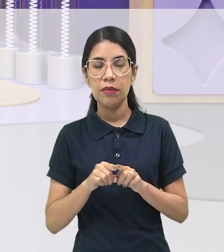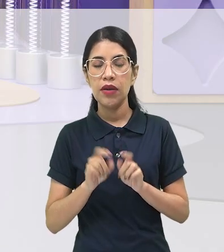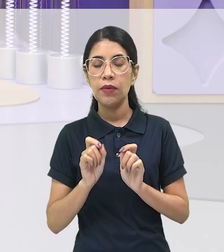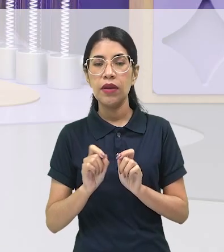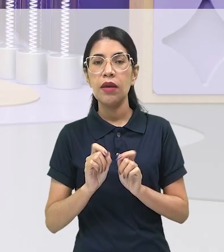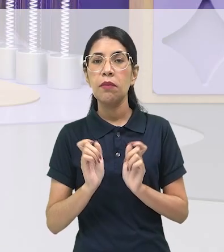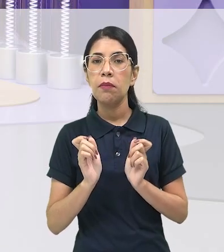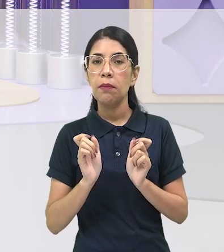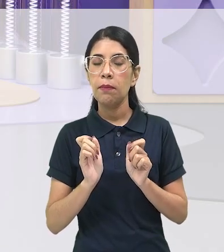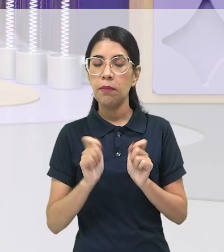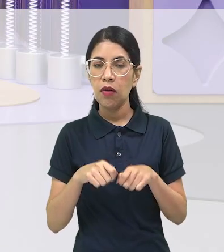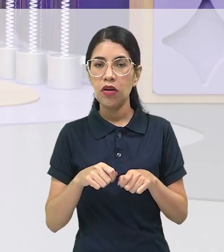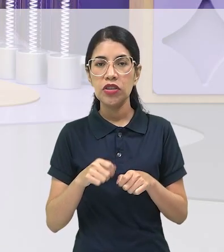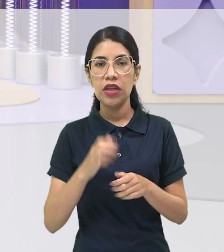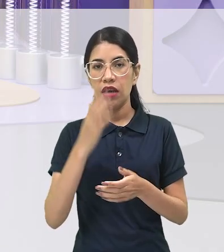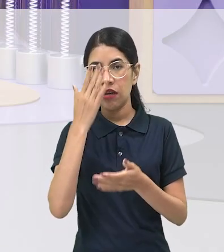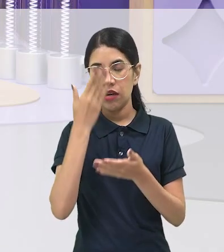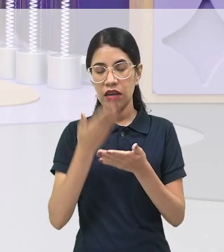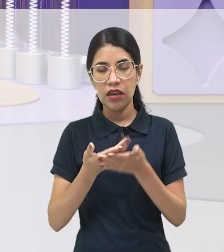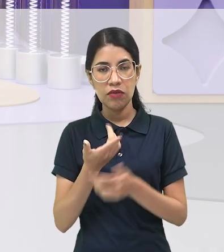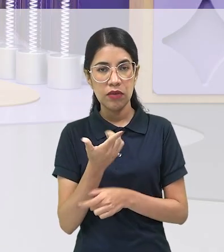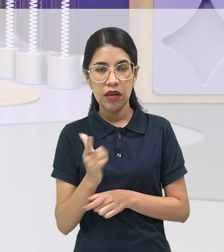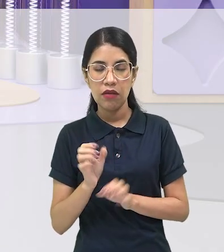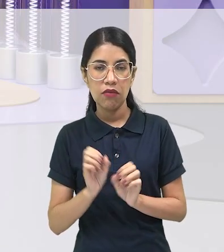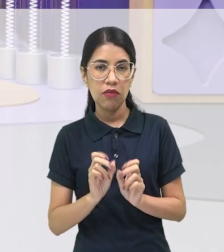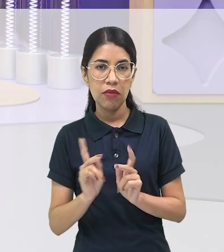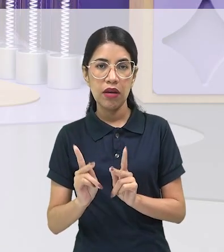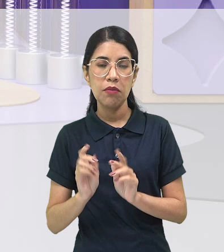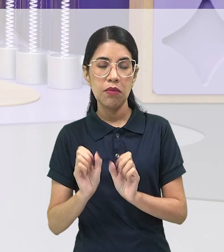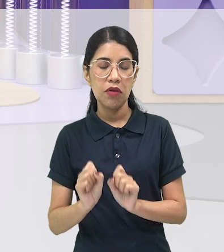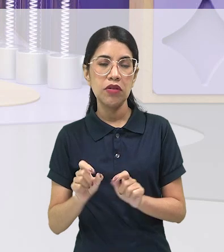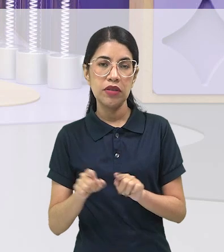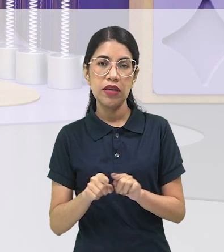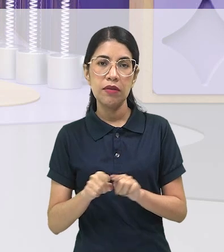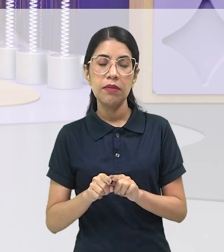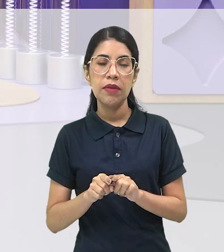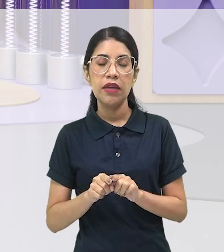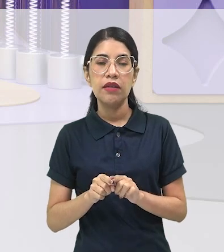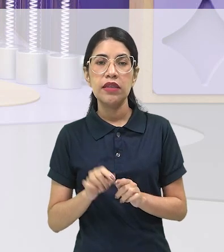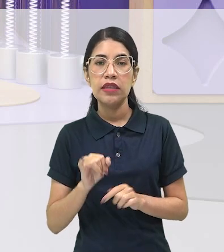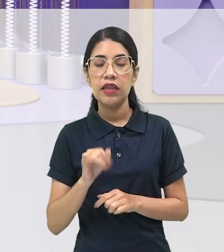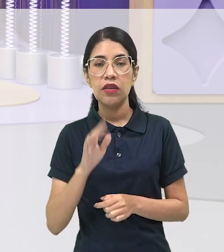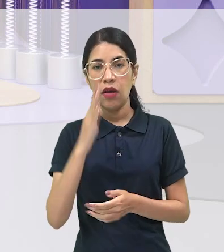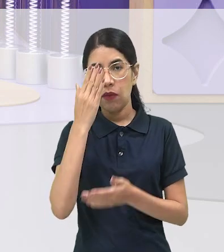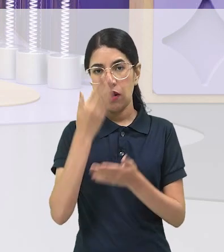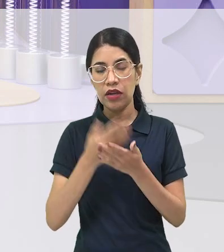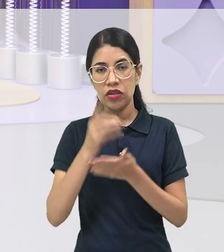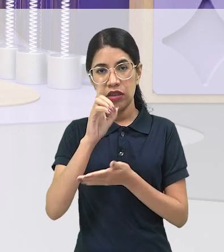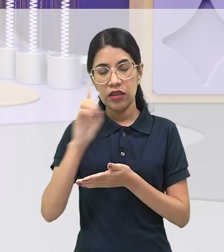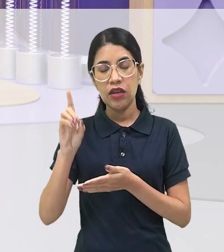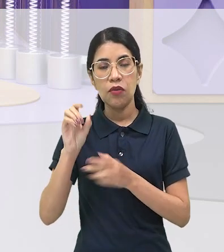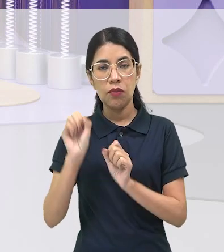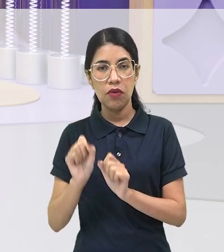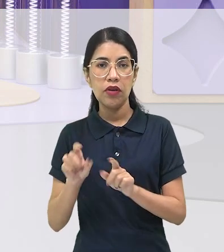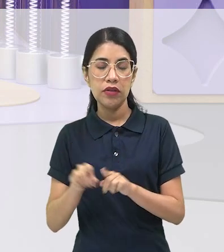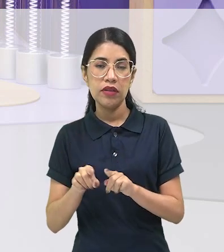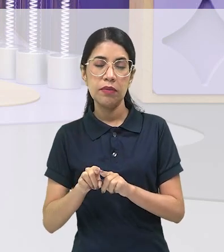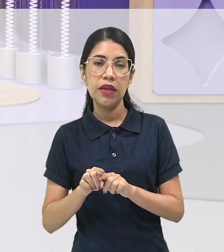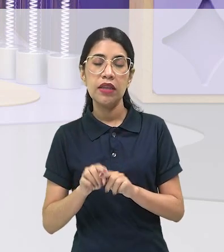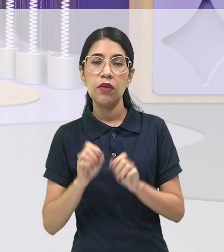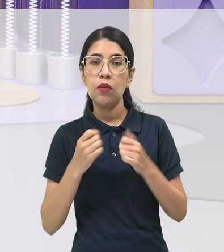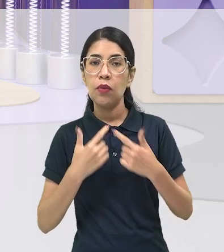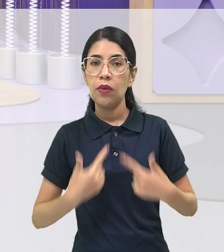não crer, de não seguir nenhuma religião ou de não acreditar em Deus. Então, o Estado laico ele vai mediando, ele